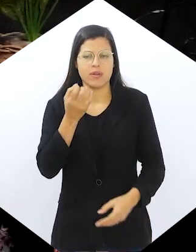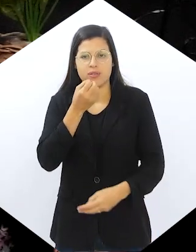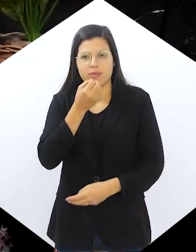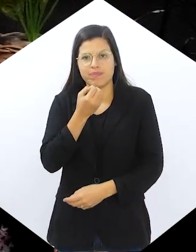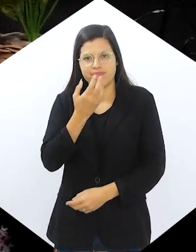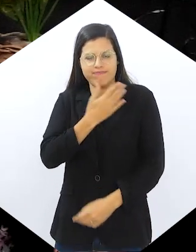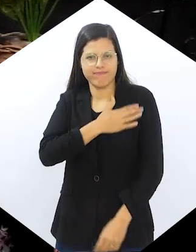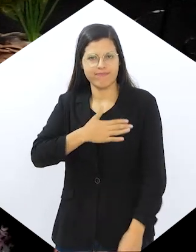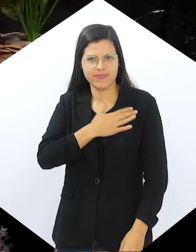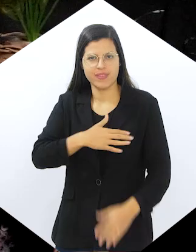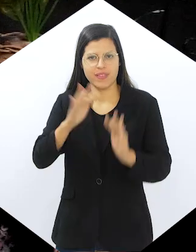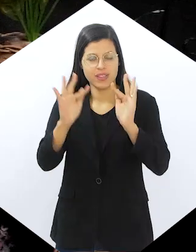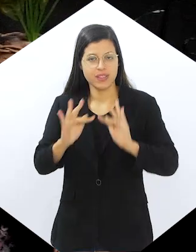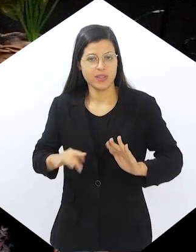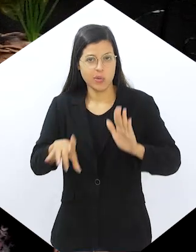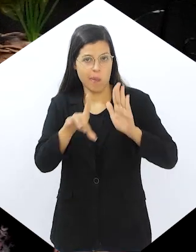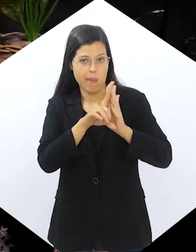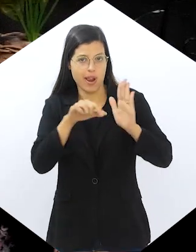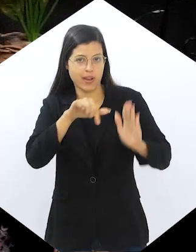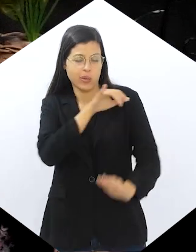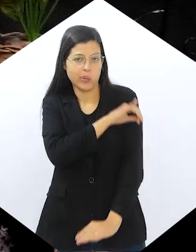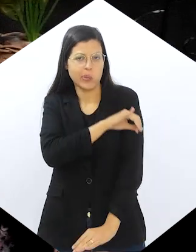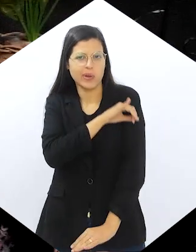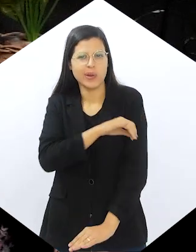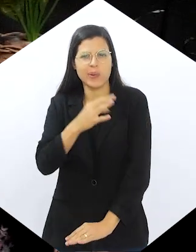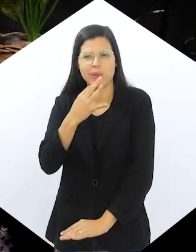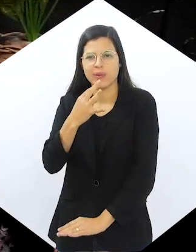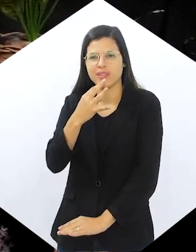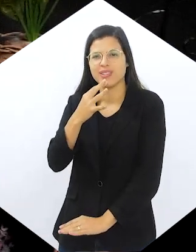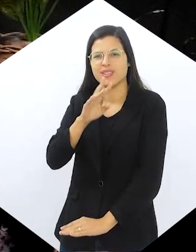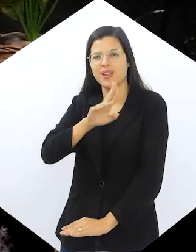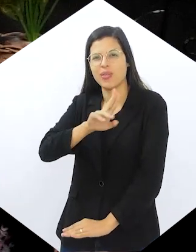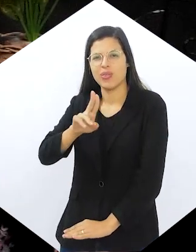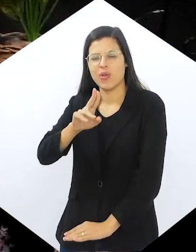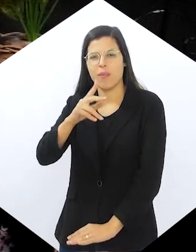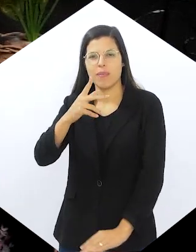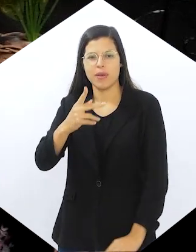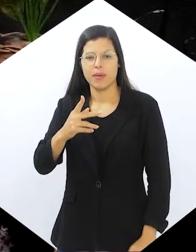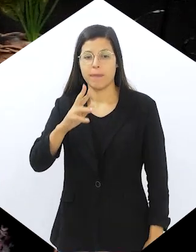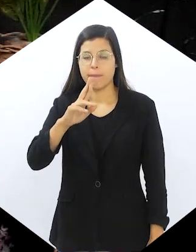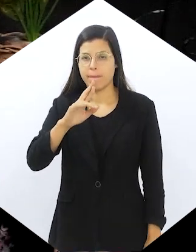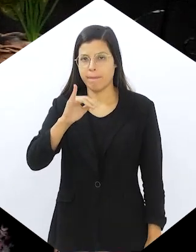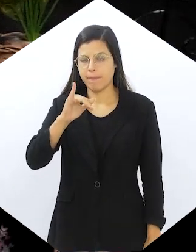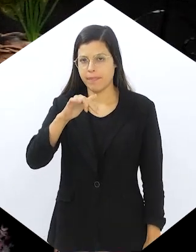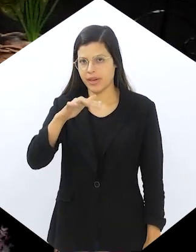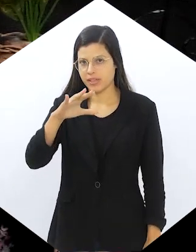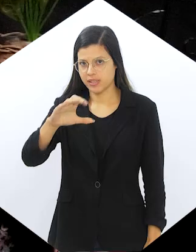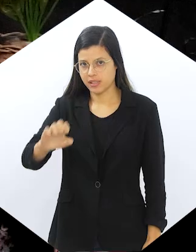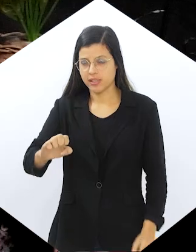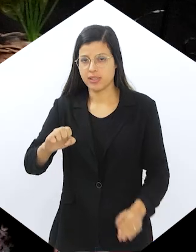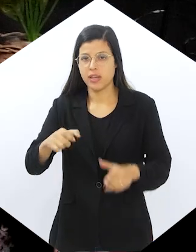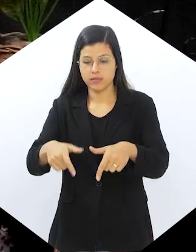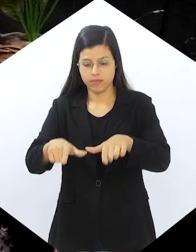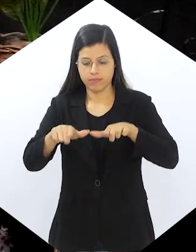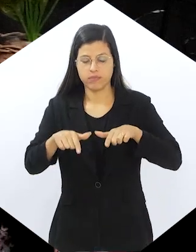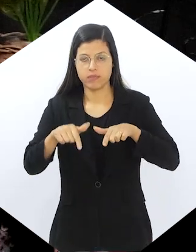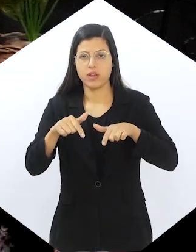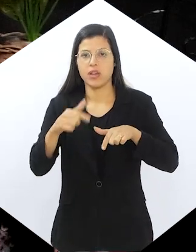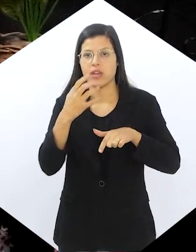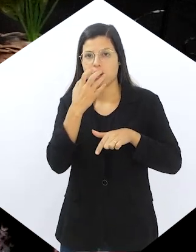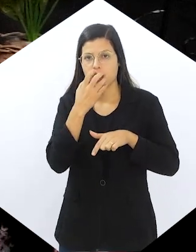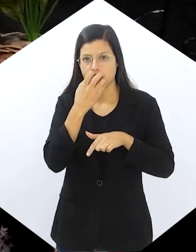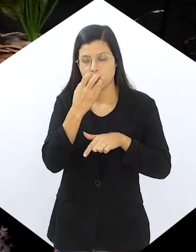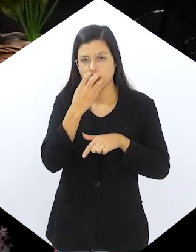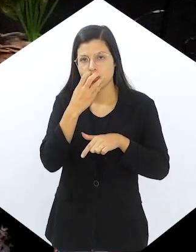e felicidade. Uma lei aqui no Rio de Janeiro, conhecida como Lei Prince, garante a emissão de certificados de cães